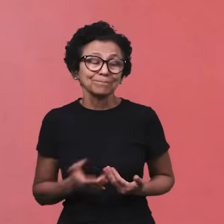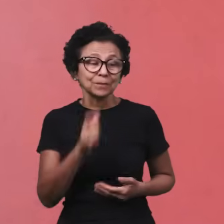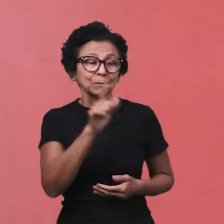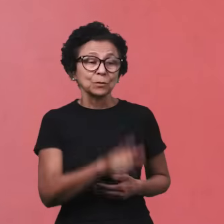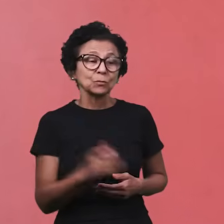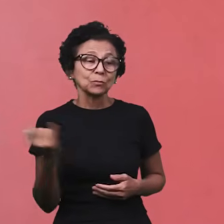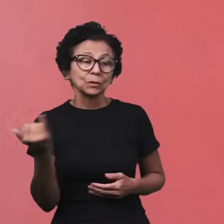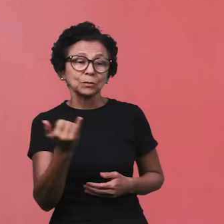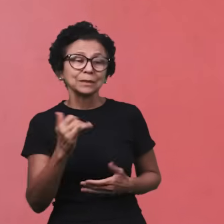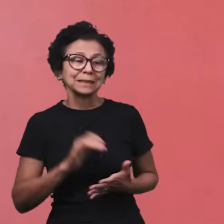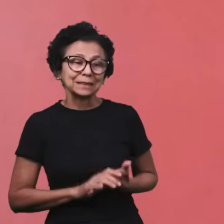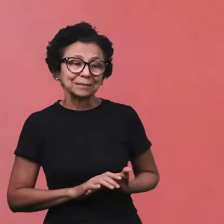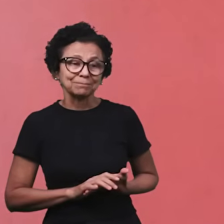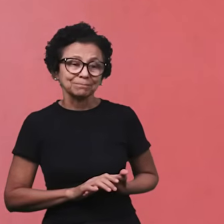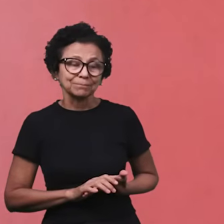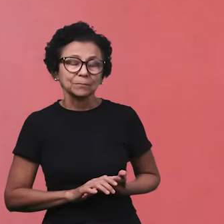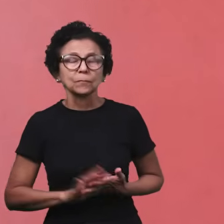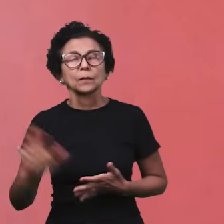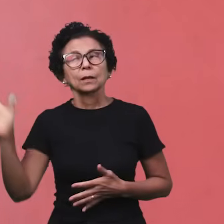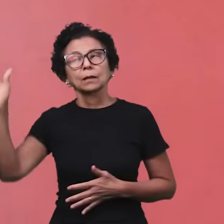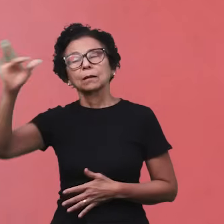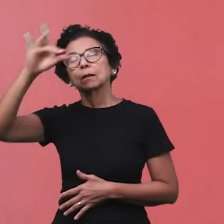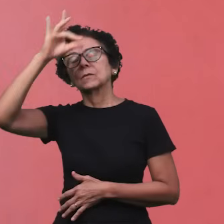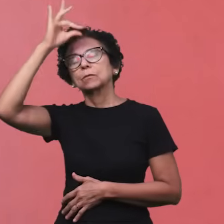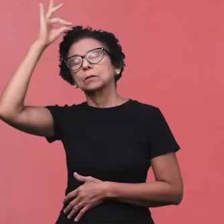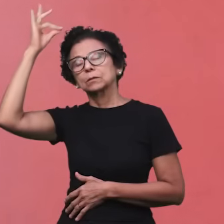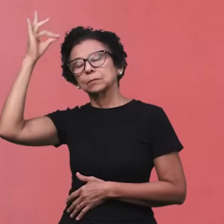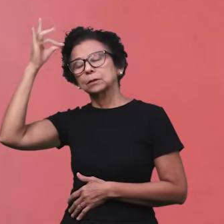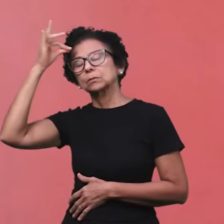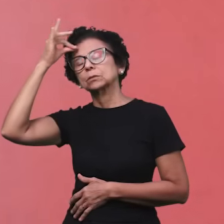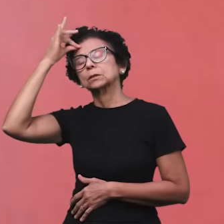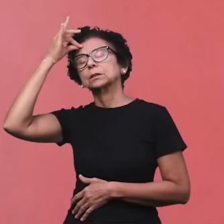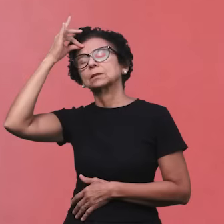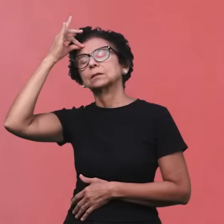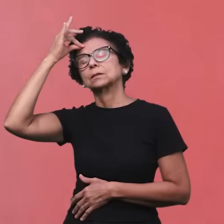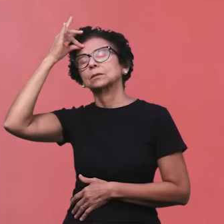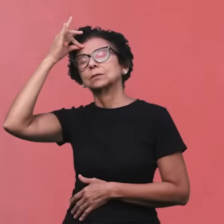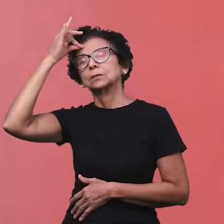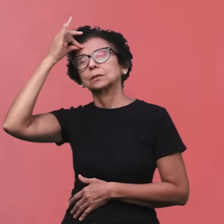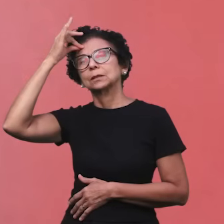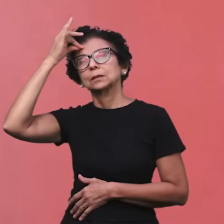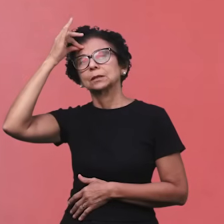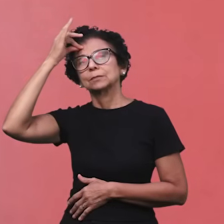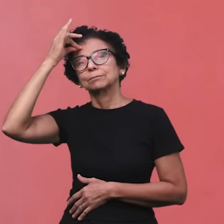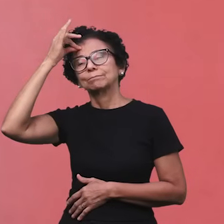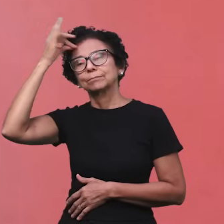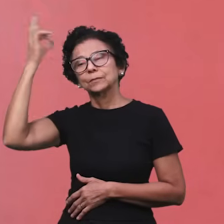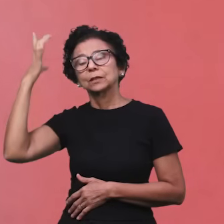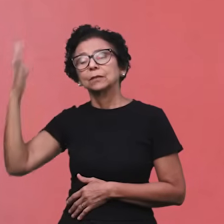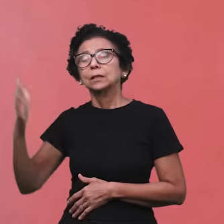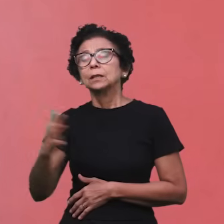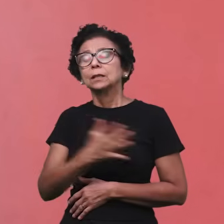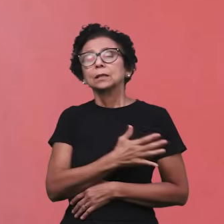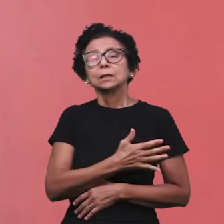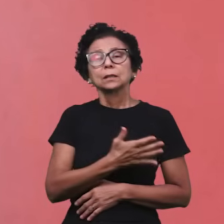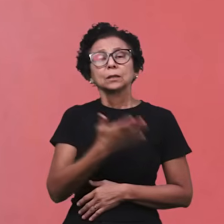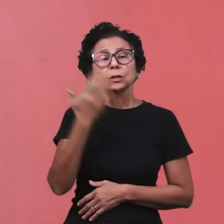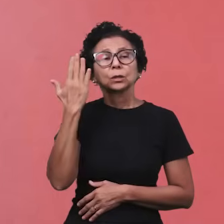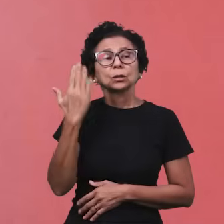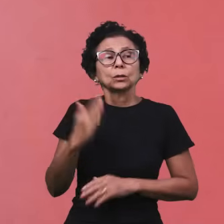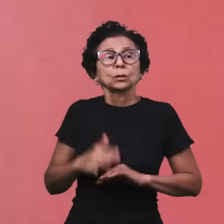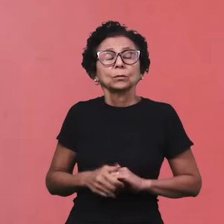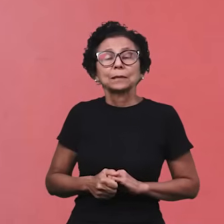fechar esse assunto com aquela pessoa? Aí o Espírito Santo vem. Se você pensar assim, a hora que trouxeram a mulher para